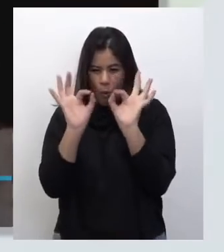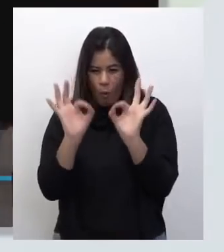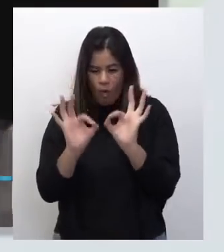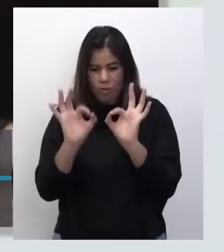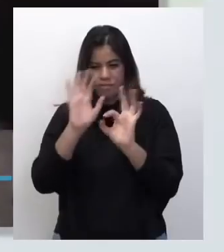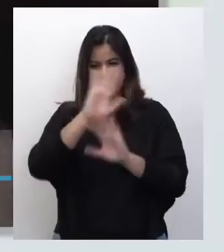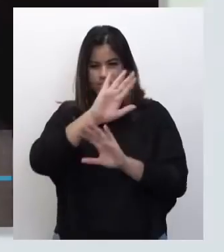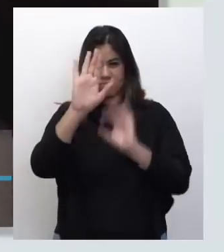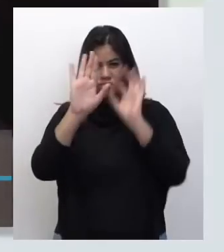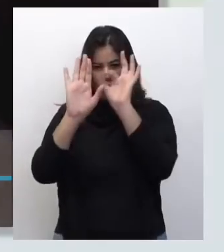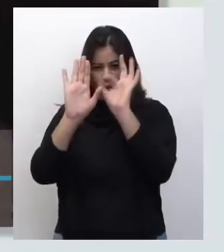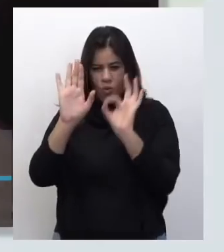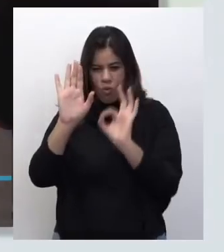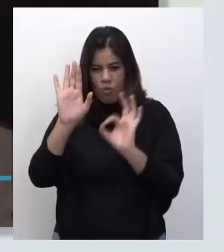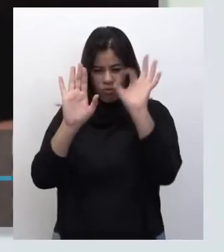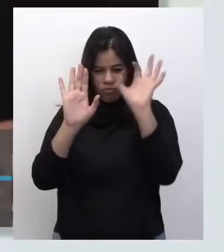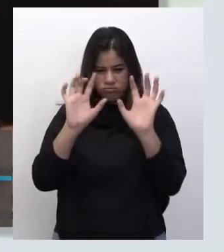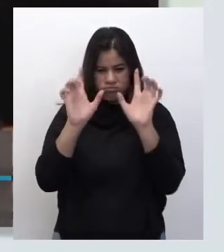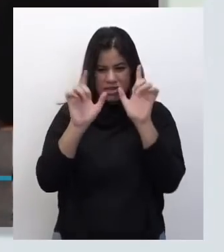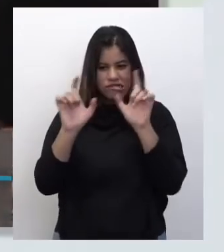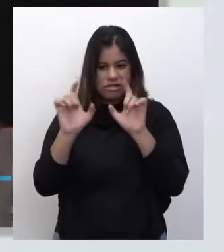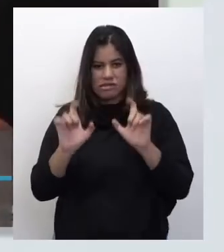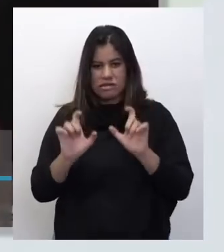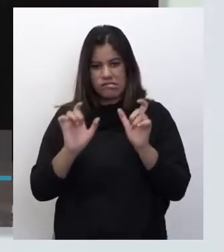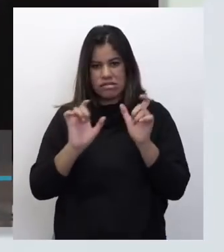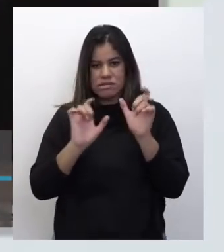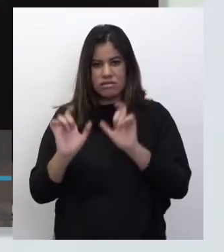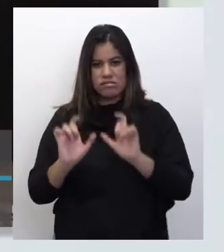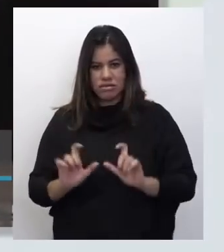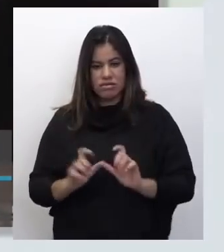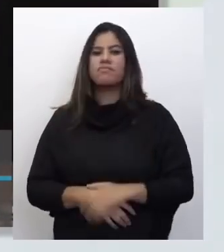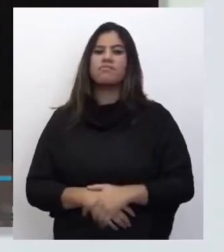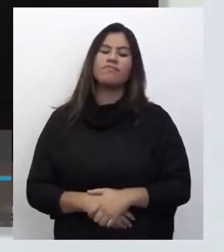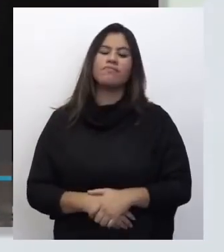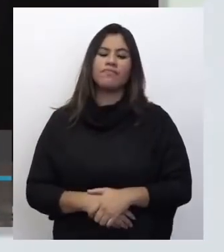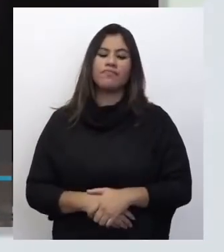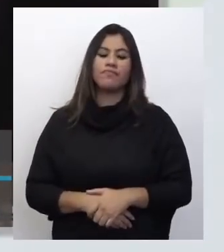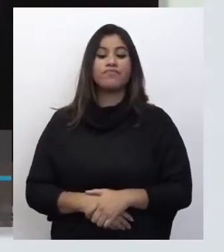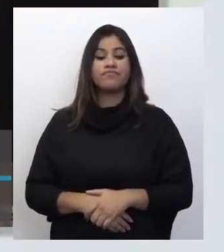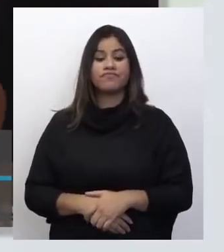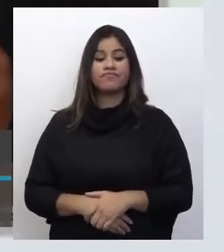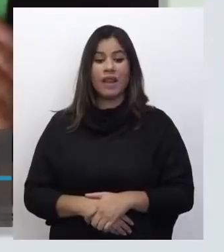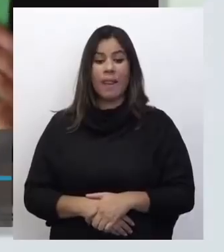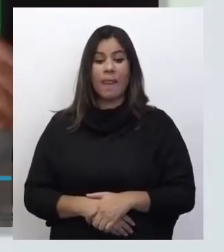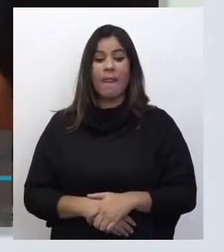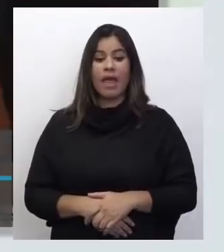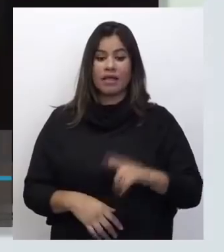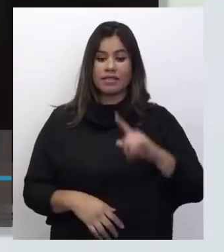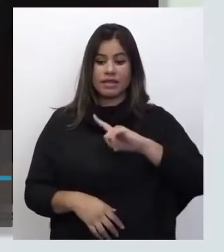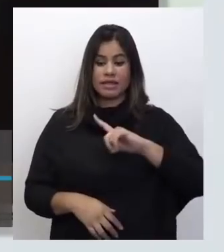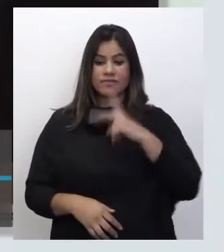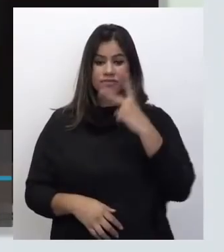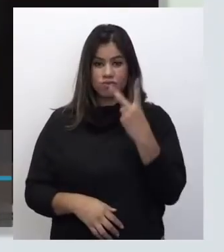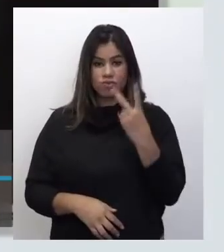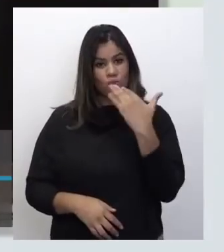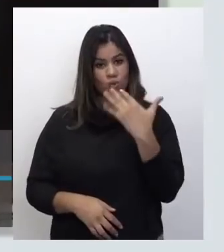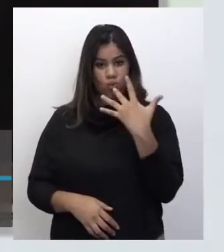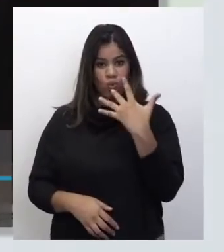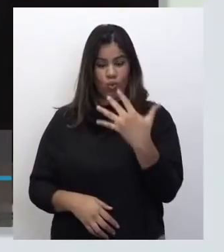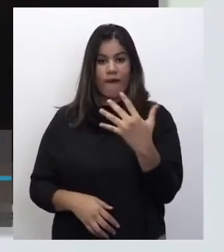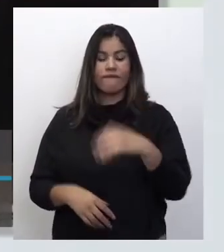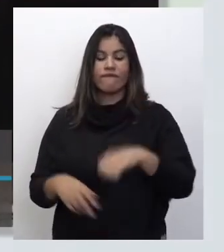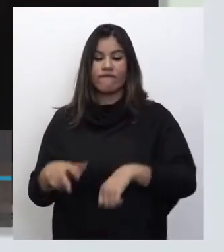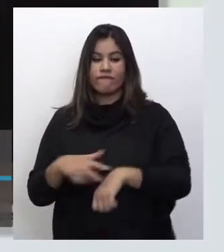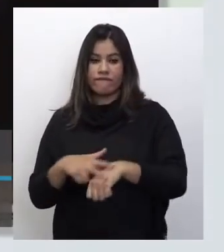calçadão. Bom, vou deixar aqui os meus recortes e também separei duas folhas coloridas, uma folha verde e uma